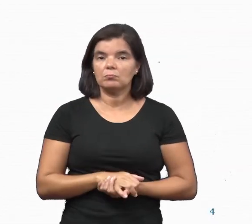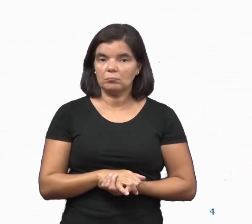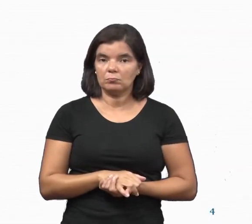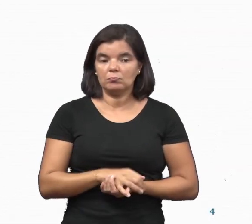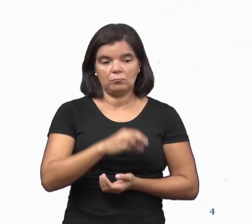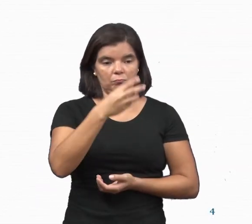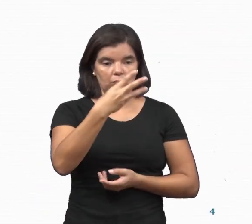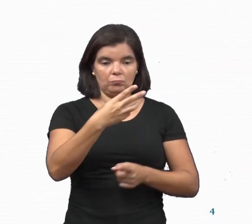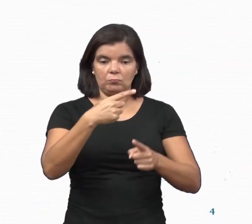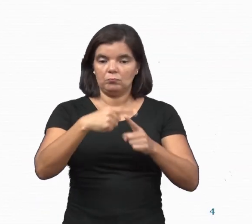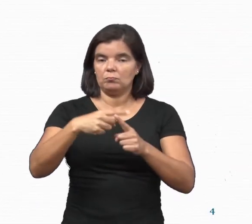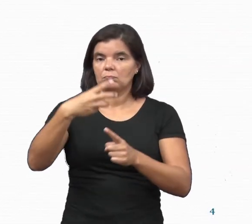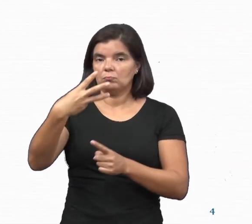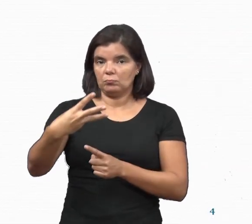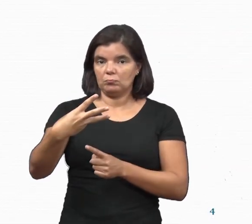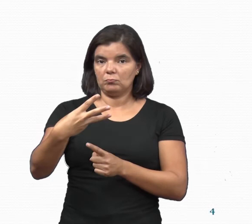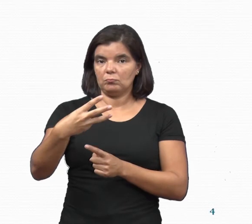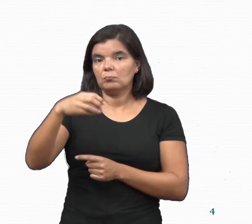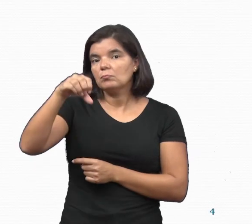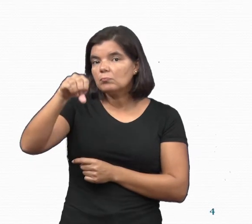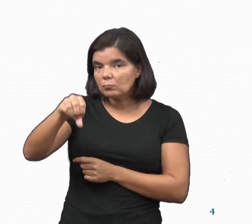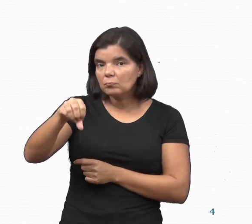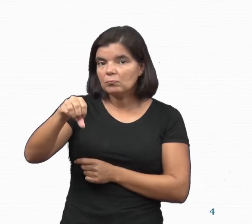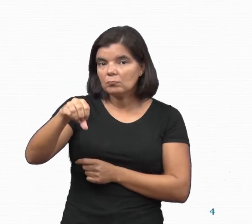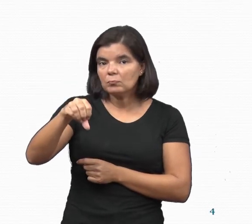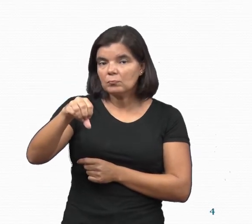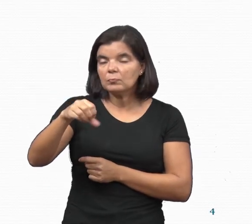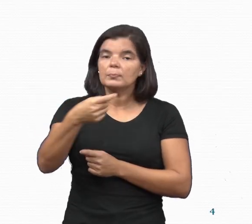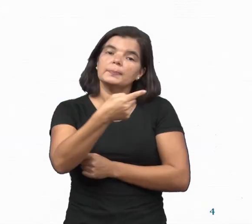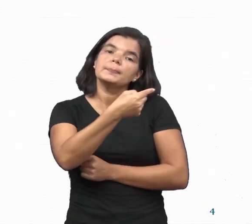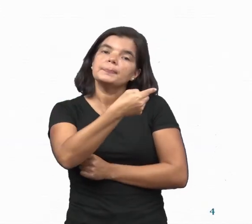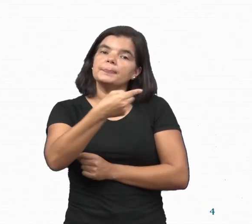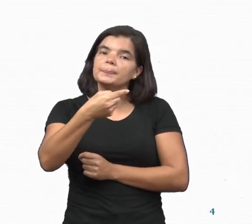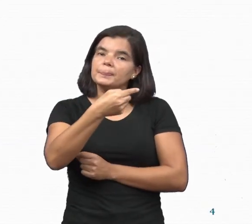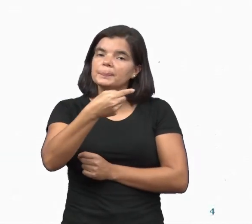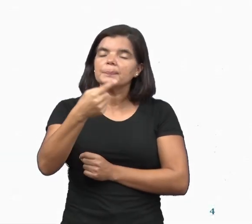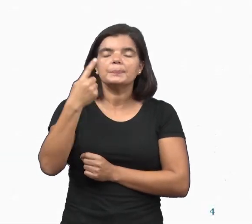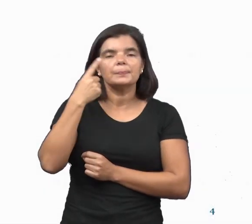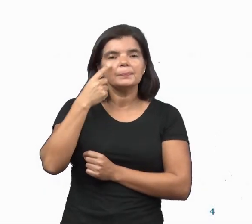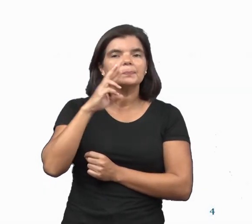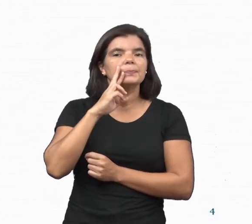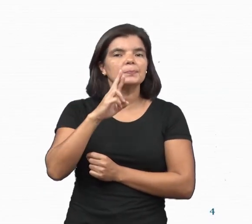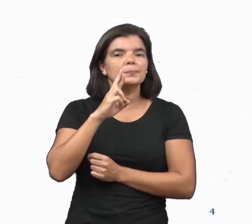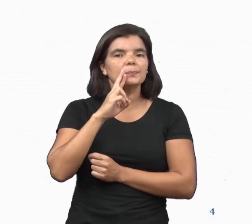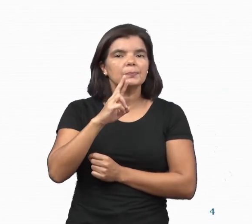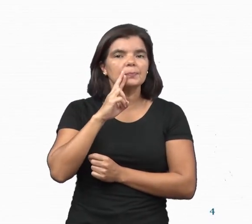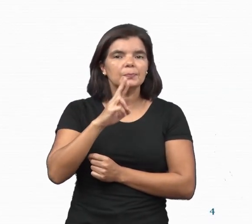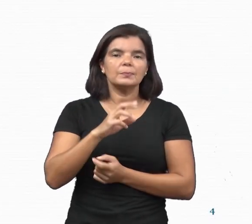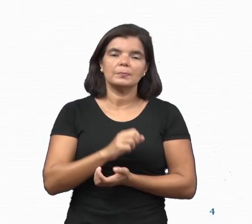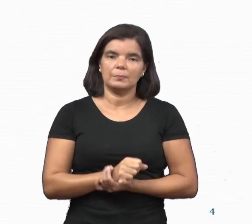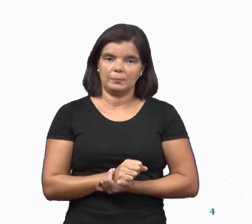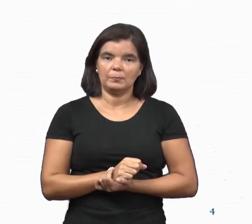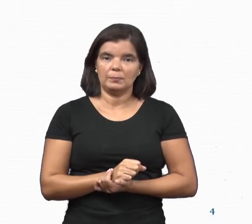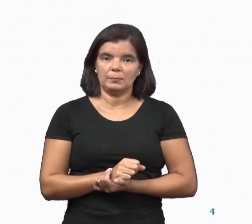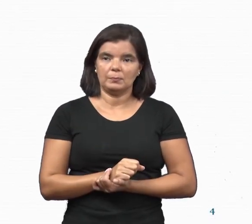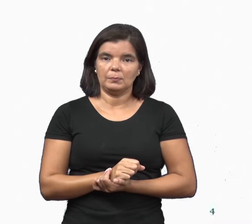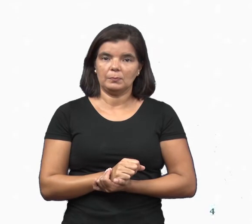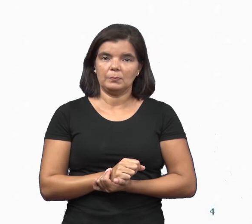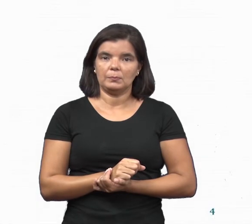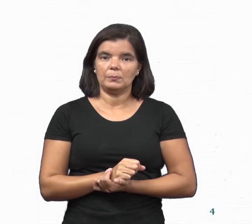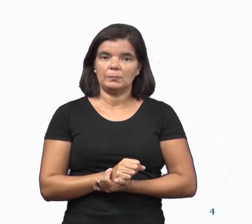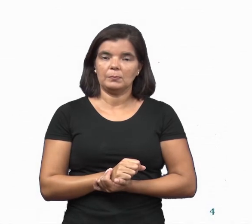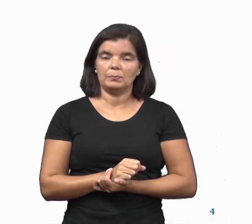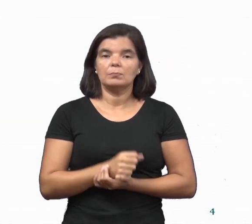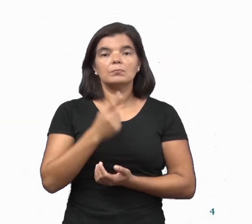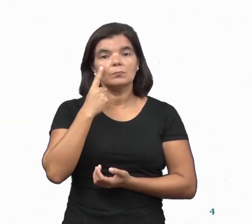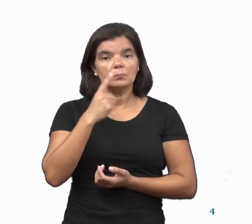vezes 3. 3 vezes 3 é 9. Menos, eu consigo resolver essa outra, eu vou resolver aqui embaixo, ó.